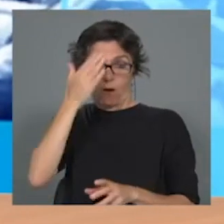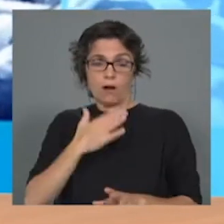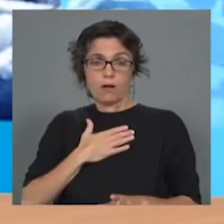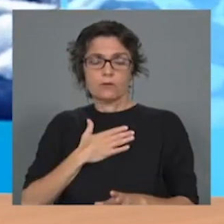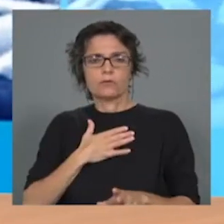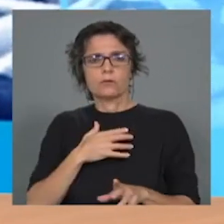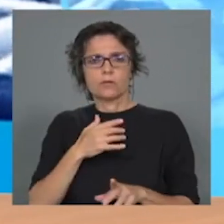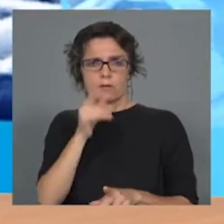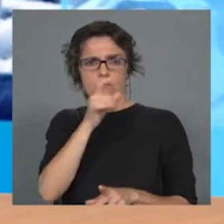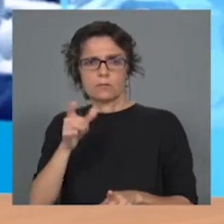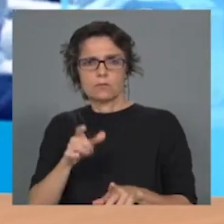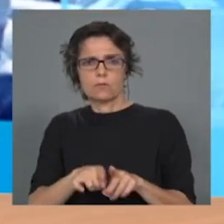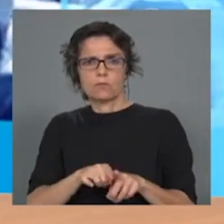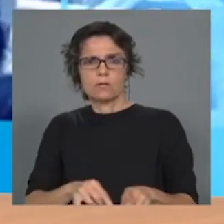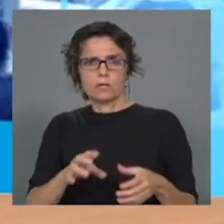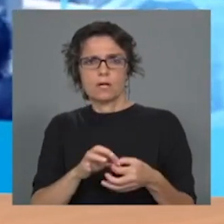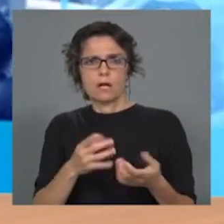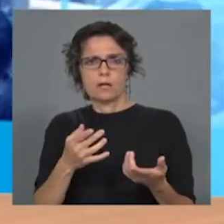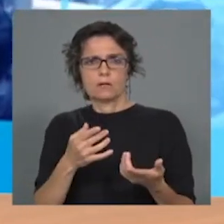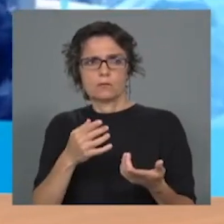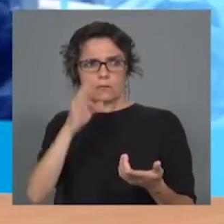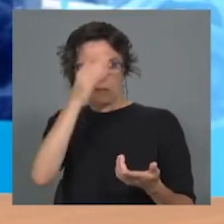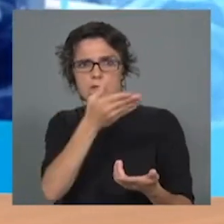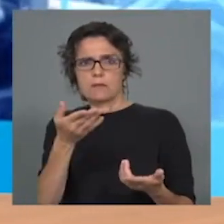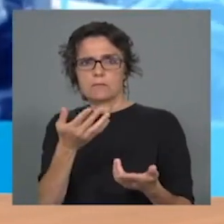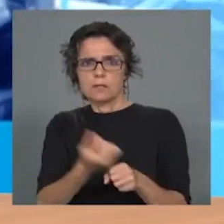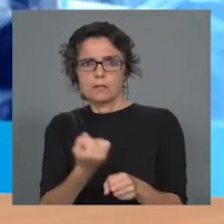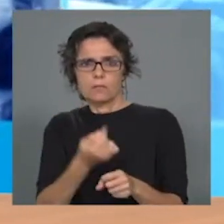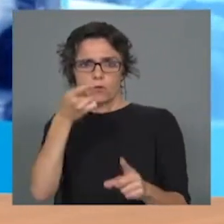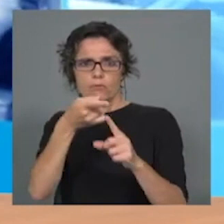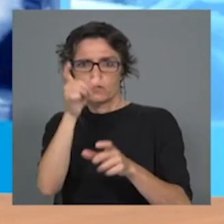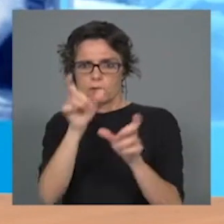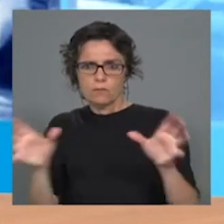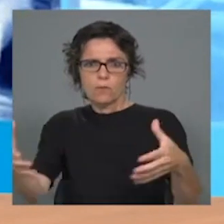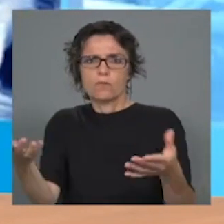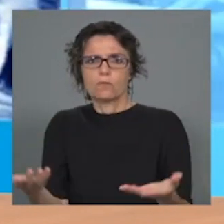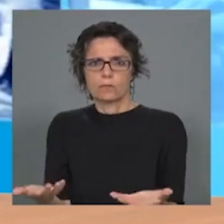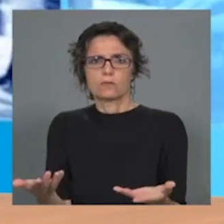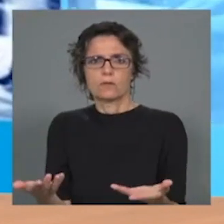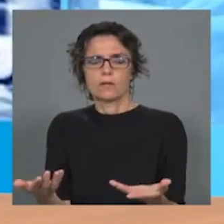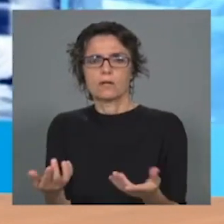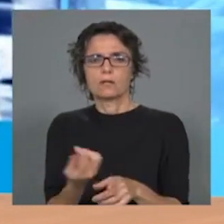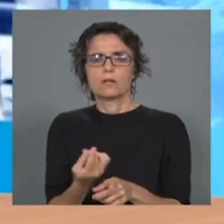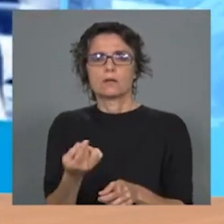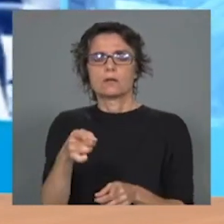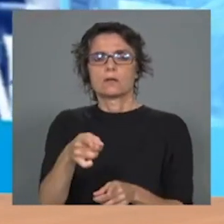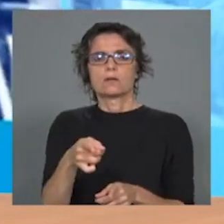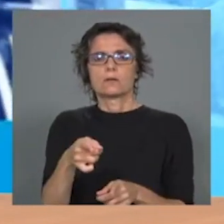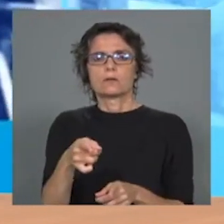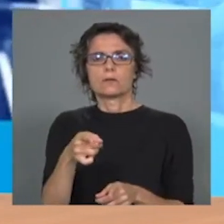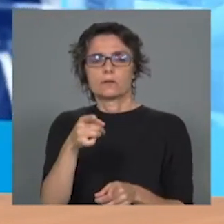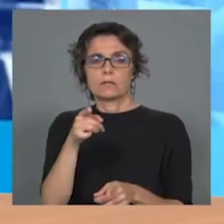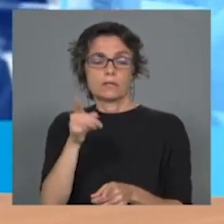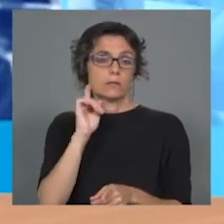essa noção de que estão a prestar um serviço à comunidade e, portanto, prestar o serviço à comunidade e conhecer aquilo que já foi